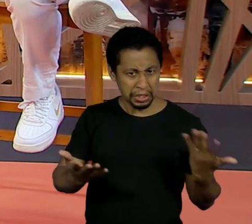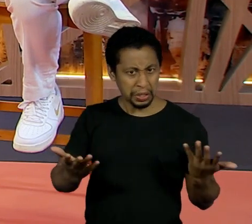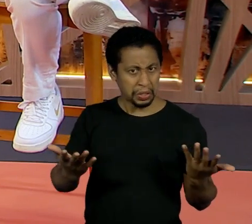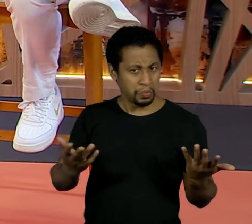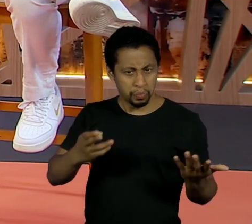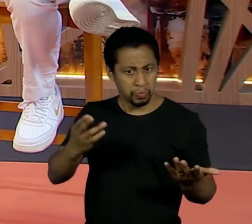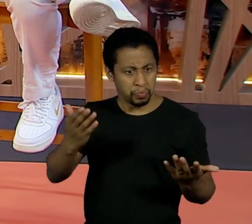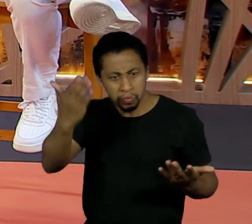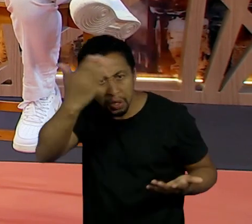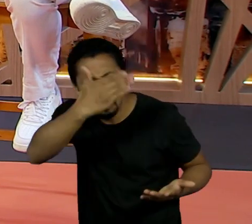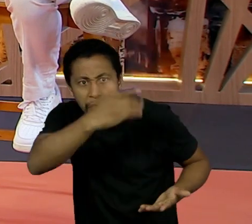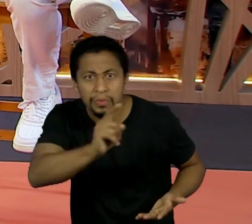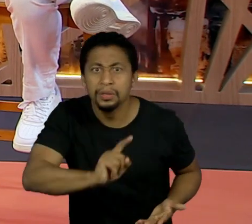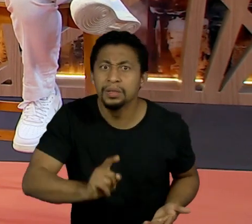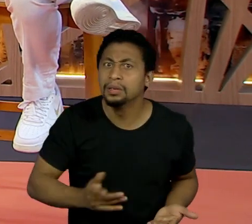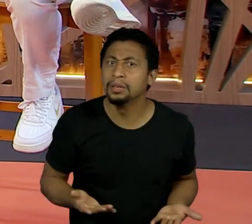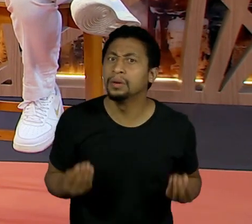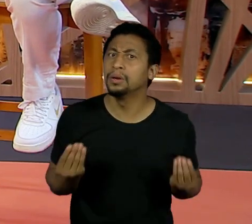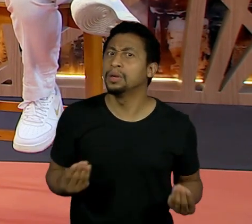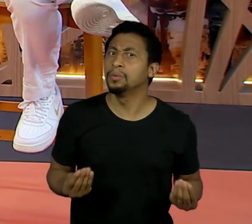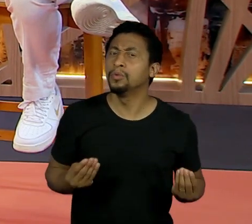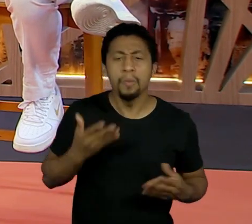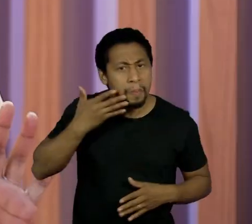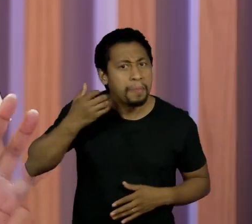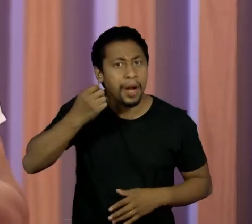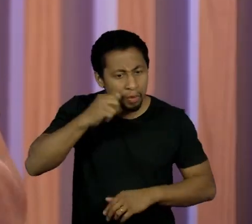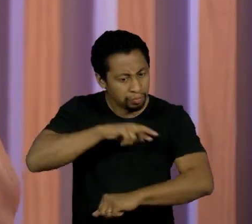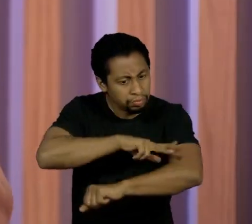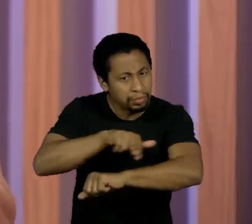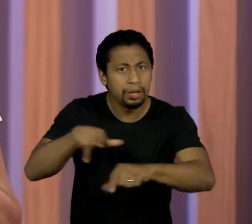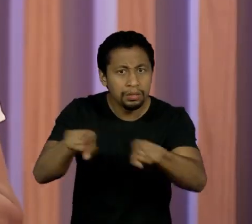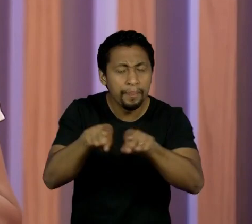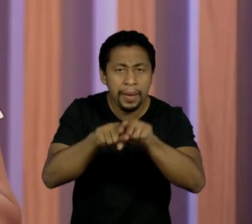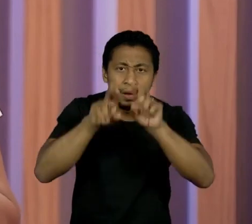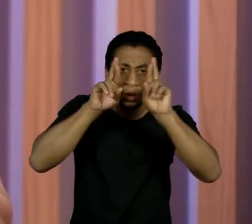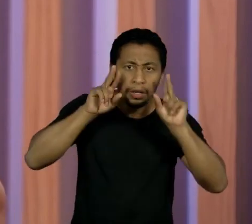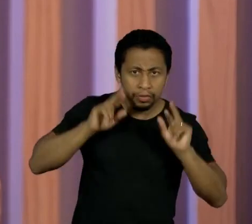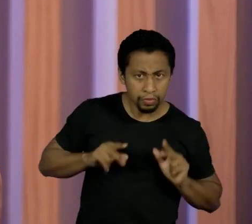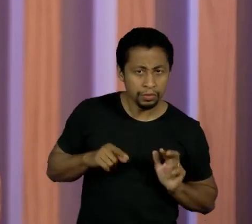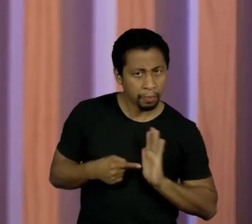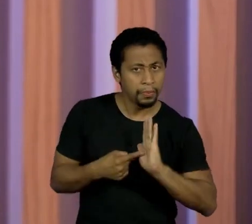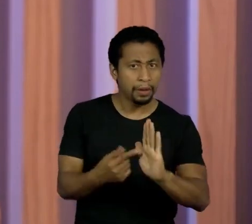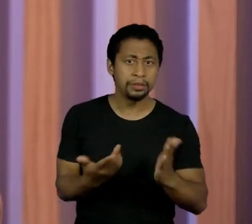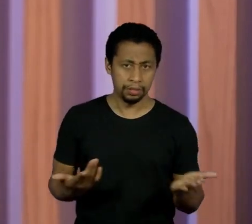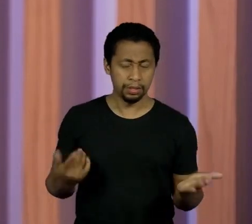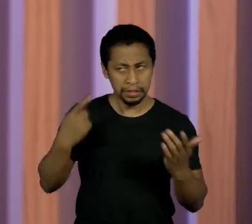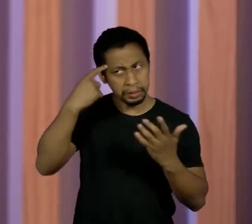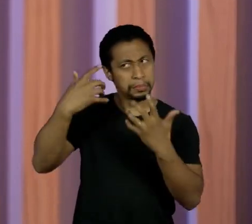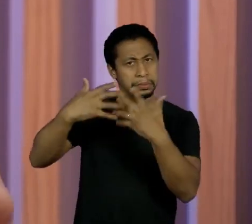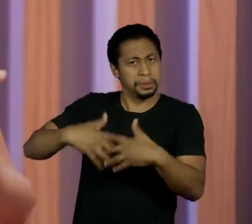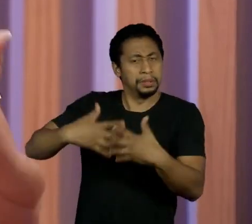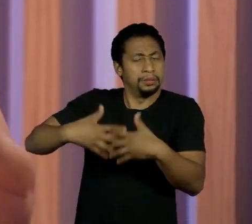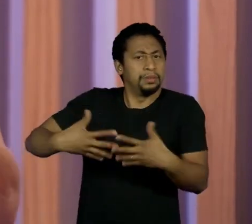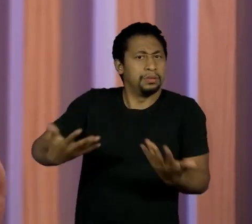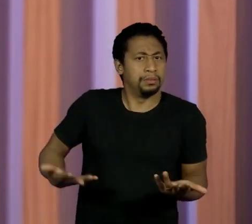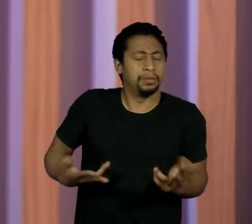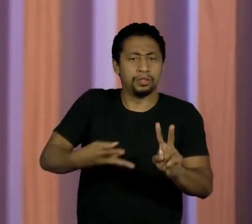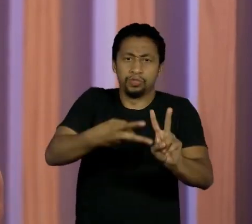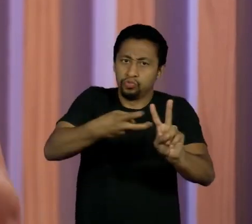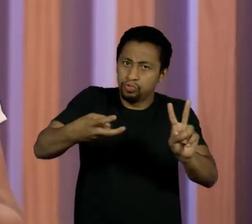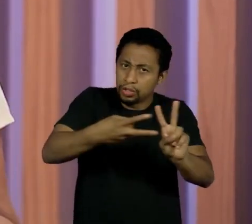também cor, raça, etnia. Tenho pensado muito sobre isso. E aí está a questão